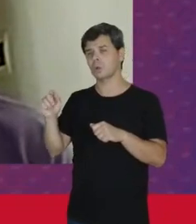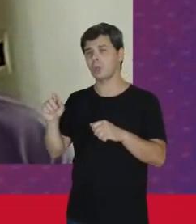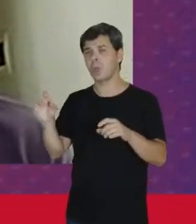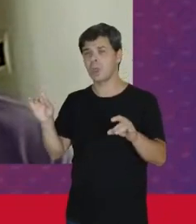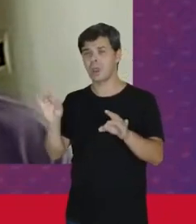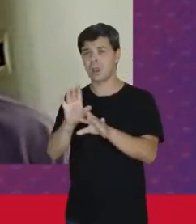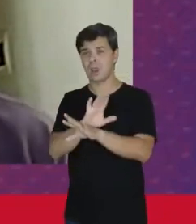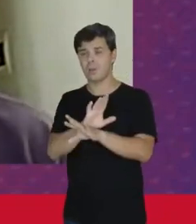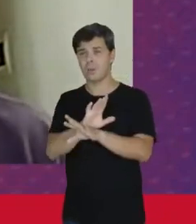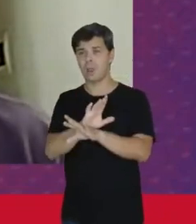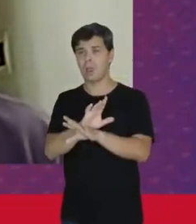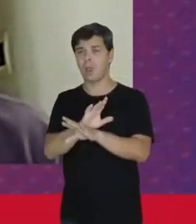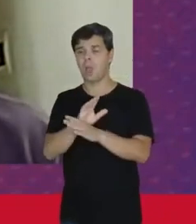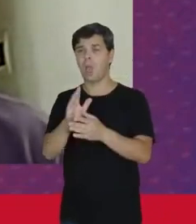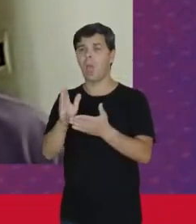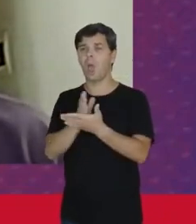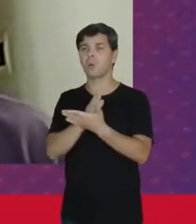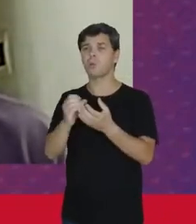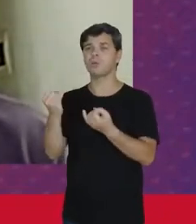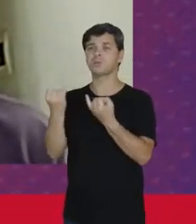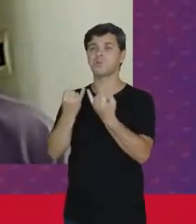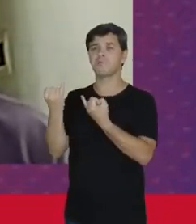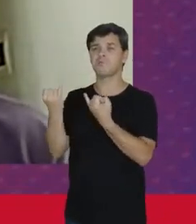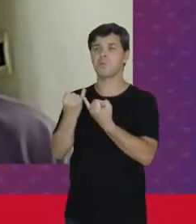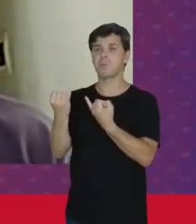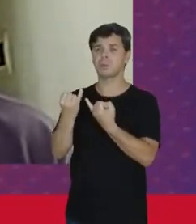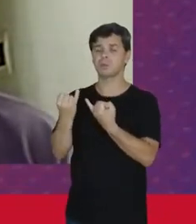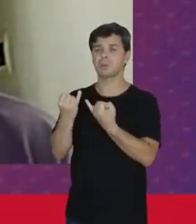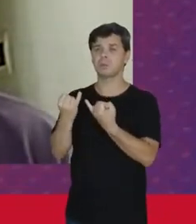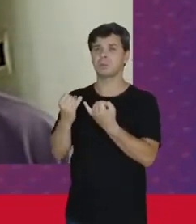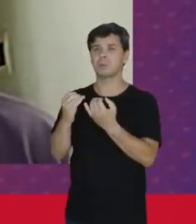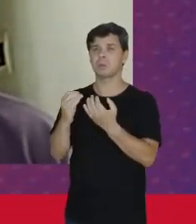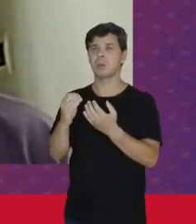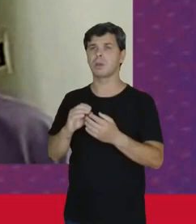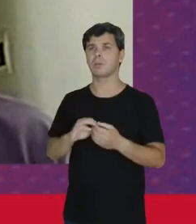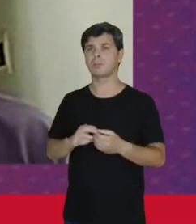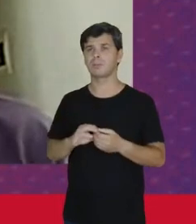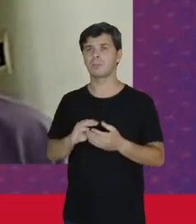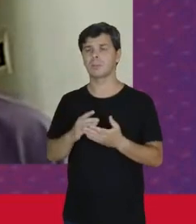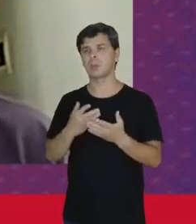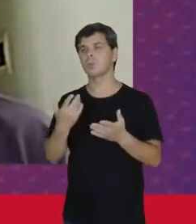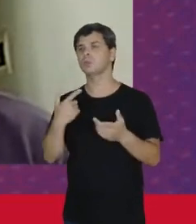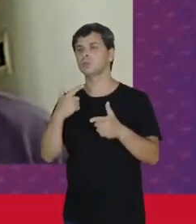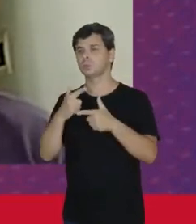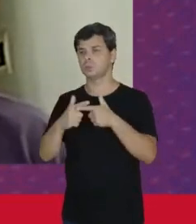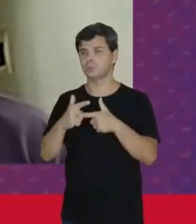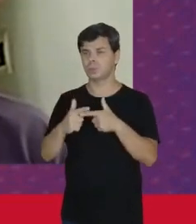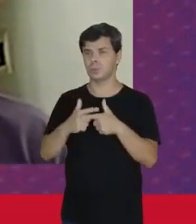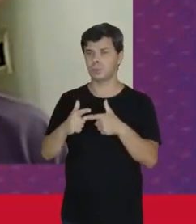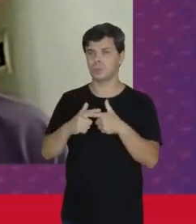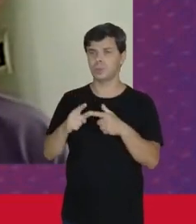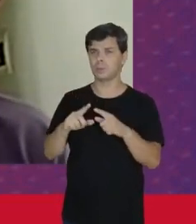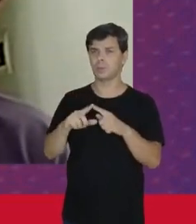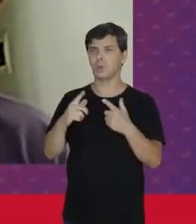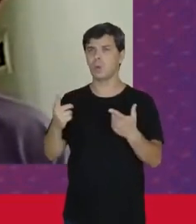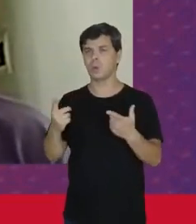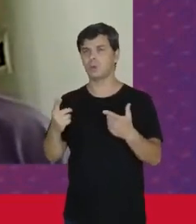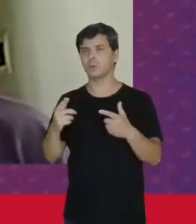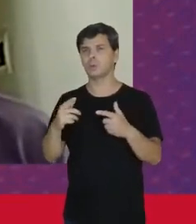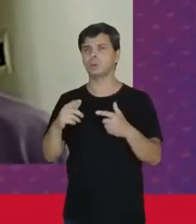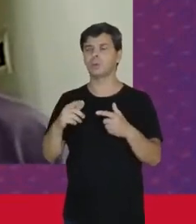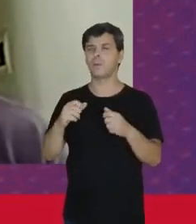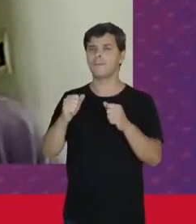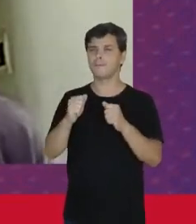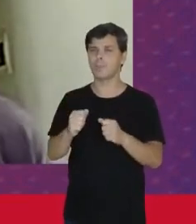eliminar algumas informações, retirar algumas informações sobre algumas consequências, ou algumas situações